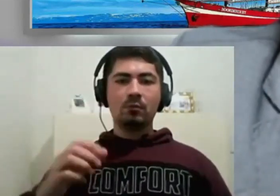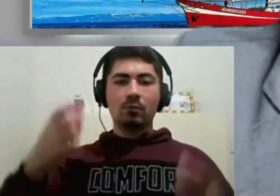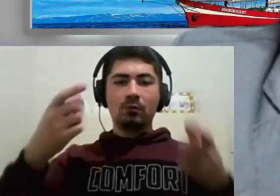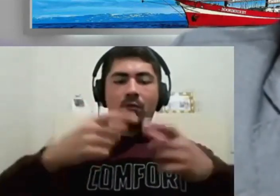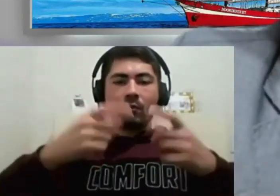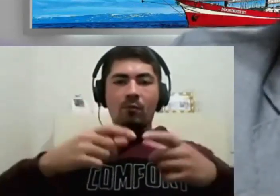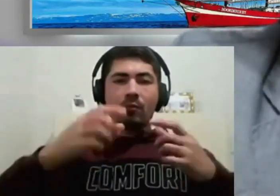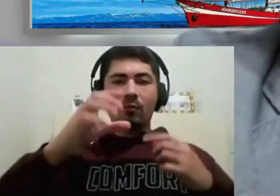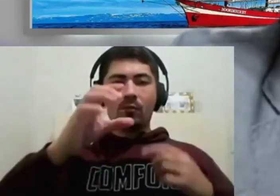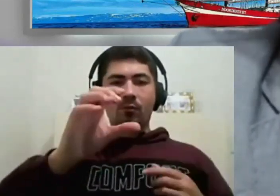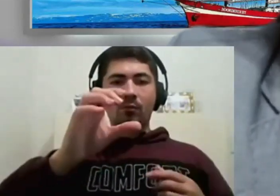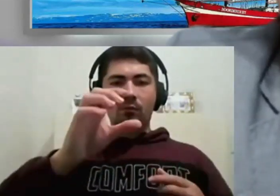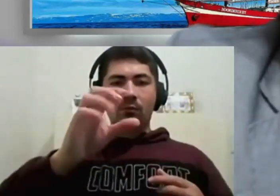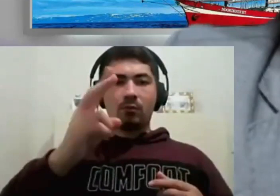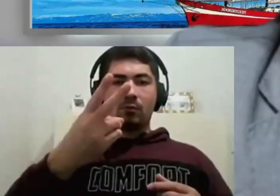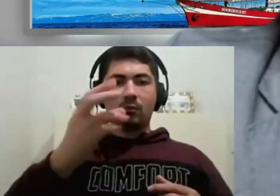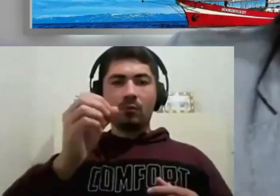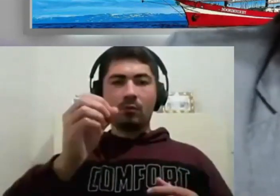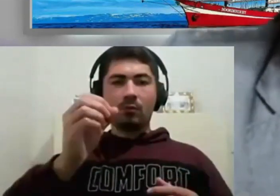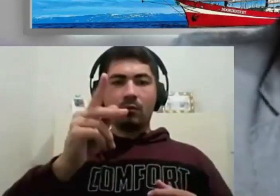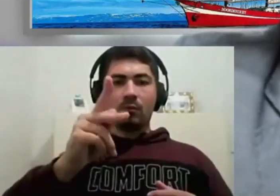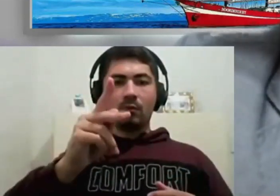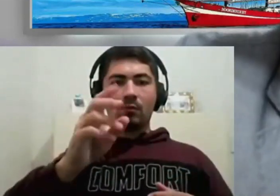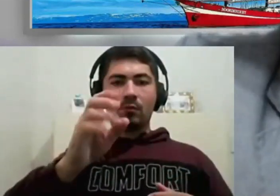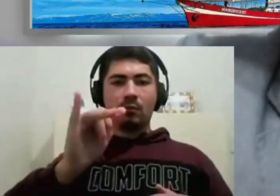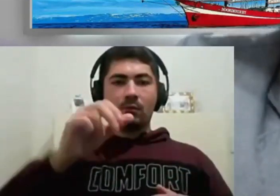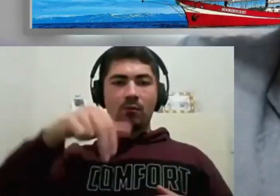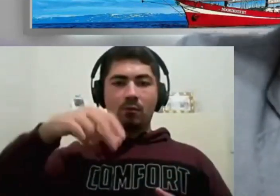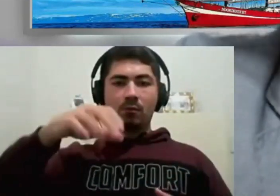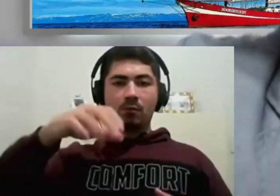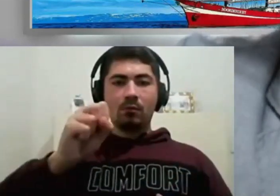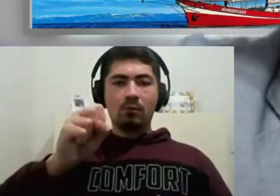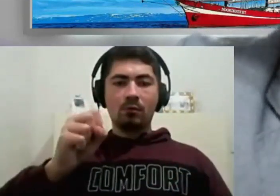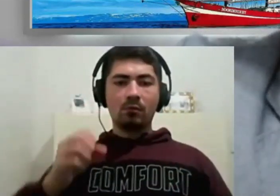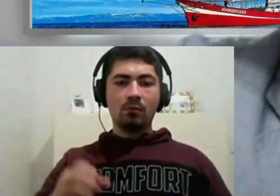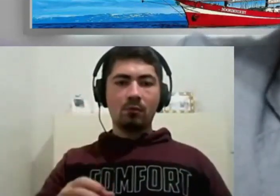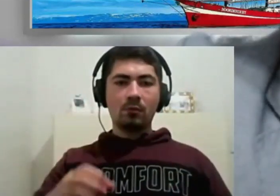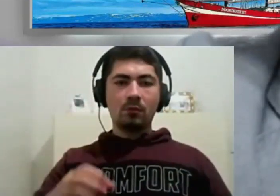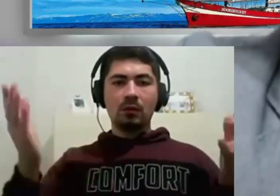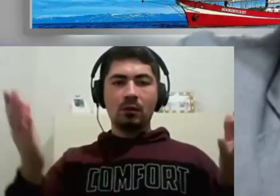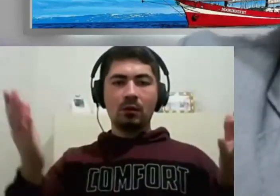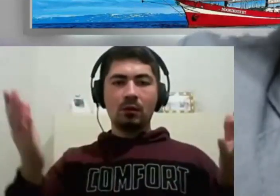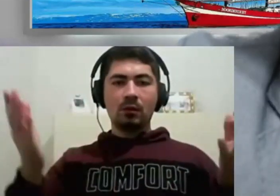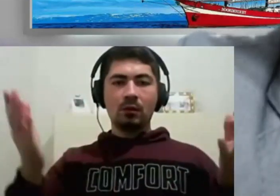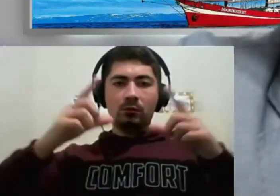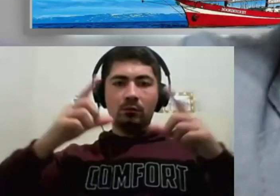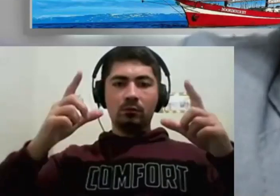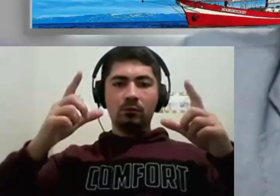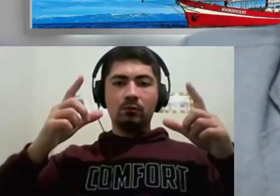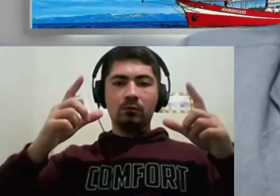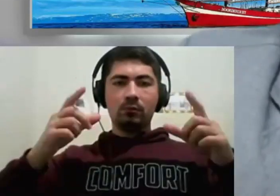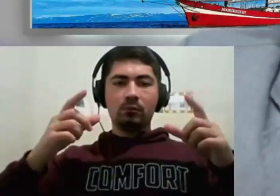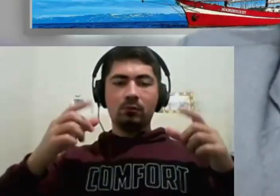está conectada, né? Está conectada? Ok. Angelita Pivato, por favor, abra sua câmera e seu microfone para registrar a sua